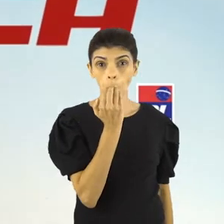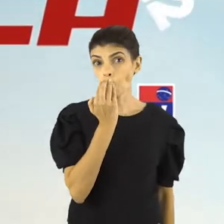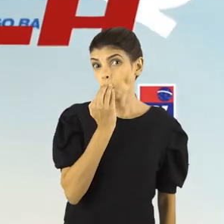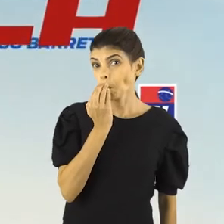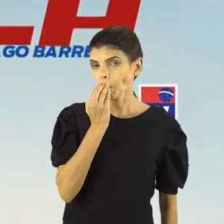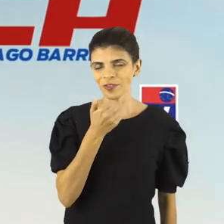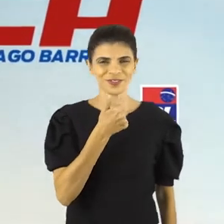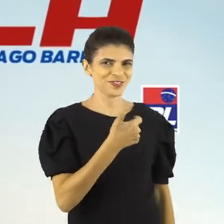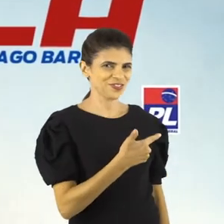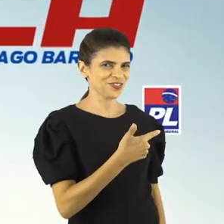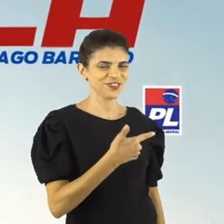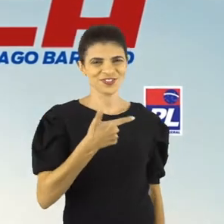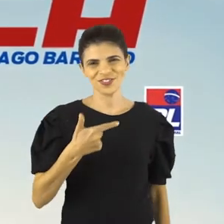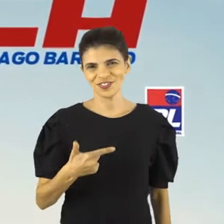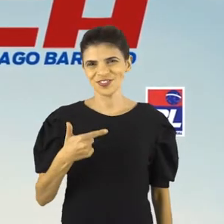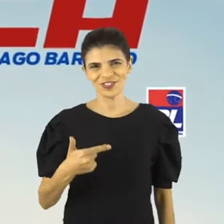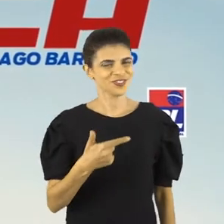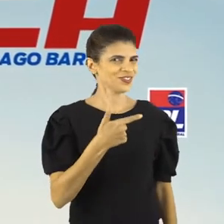agora é